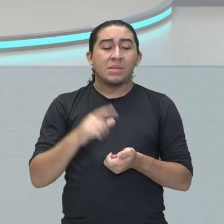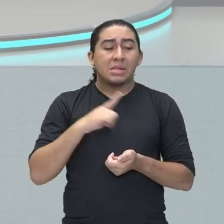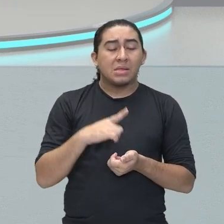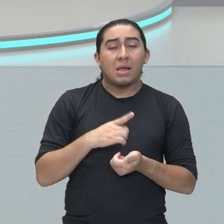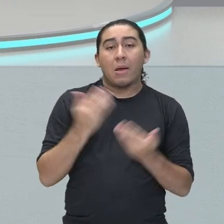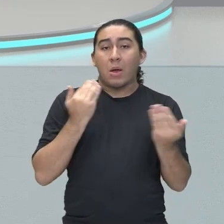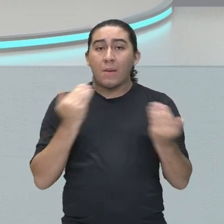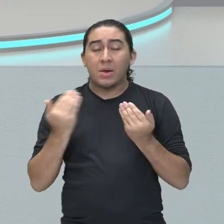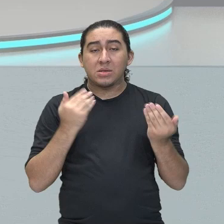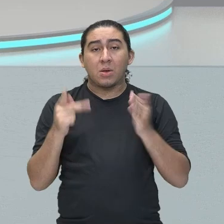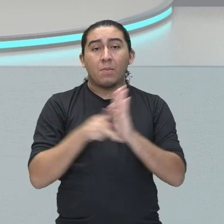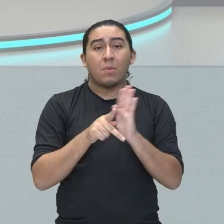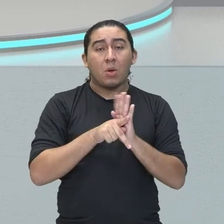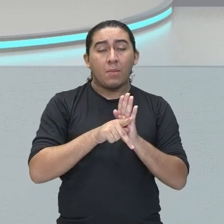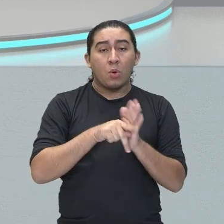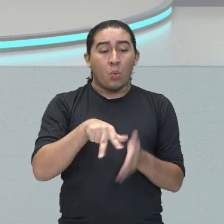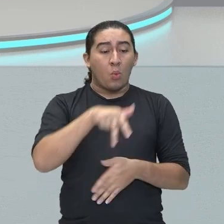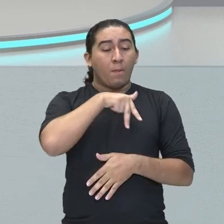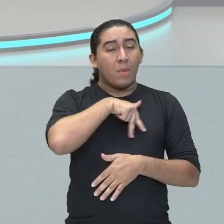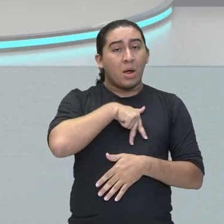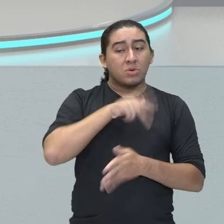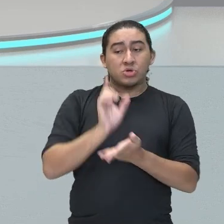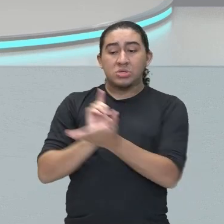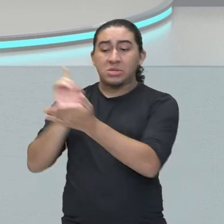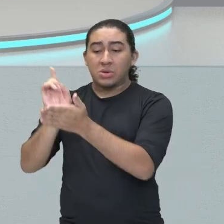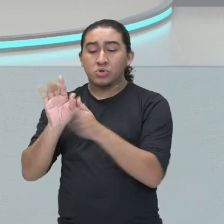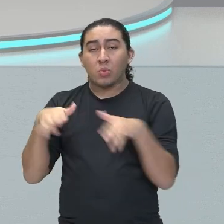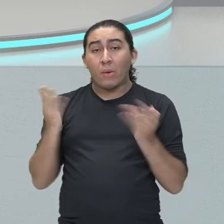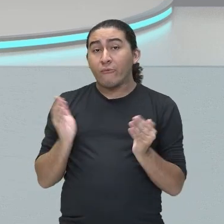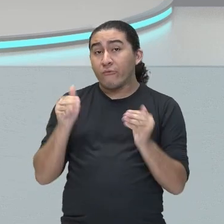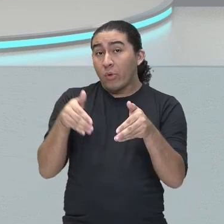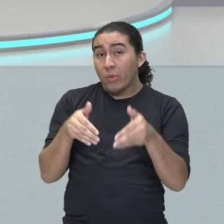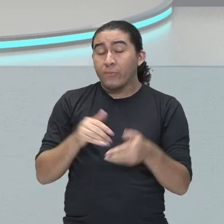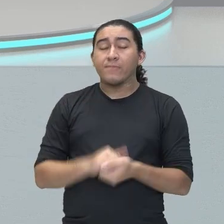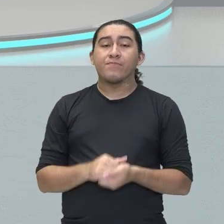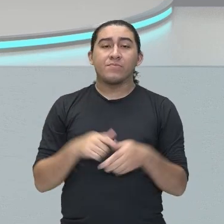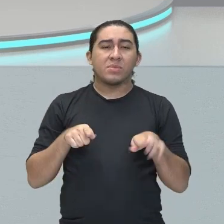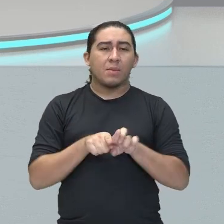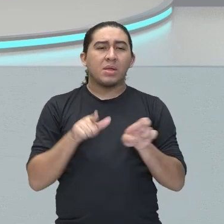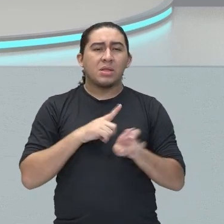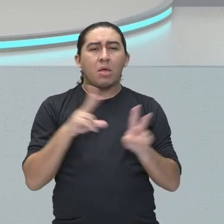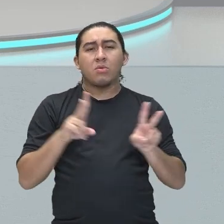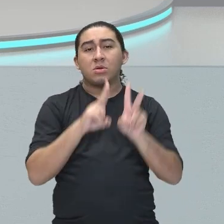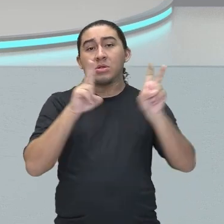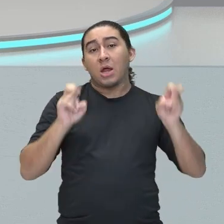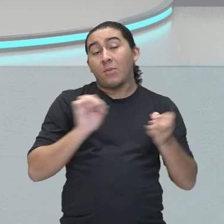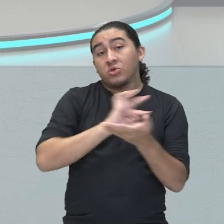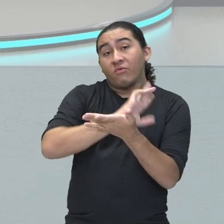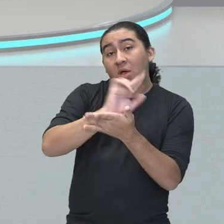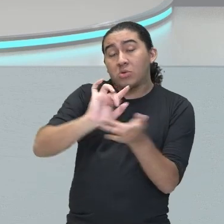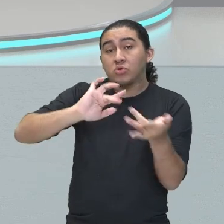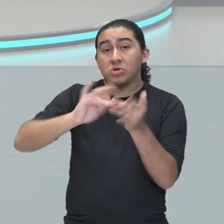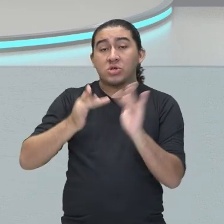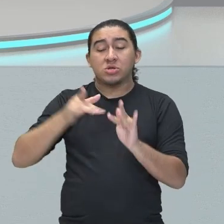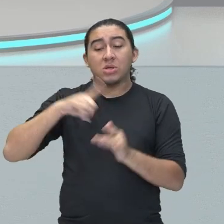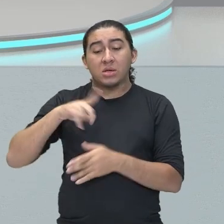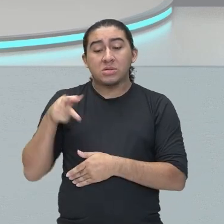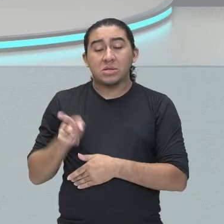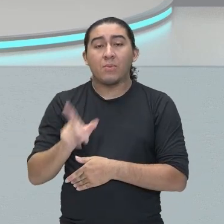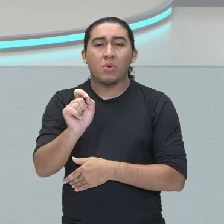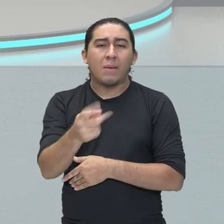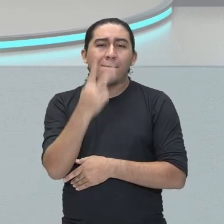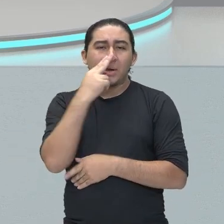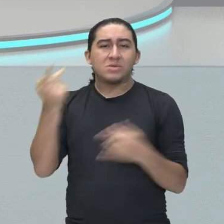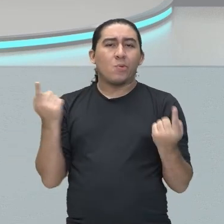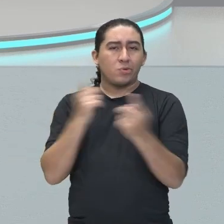versus antropocentrismo, que convive com os temas sensuais, estabelecendo quase sempre uma